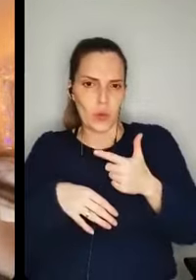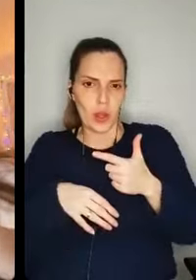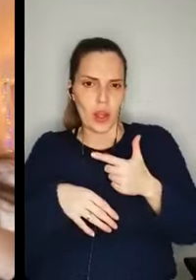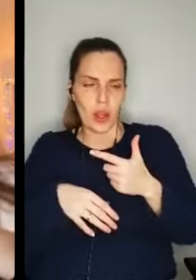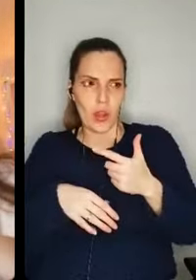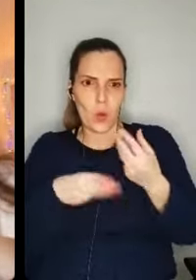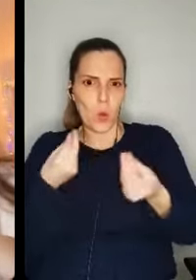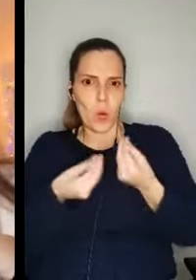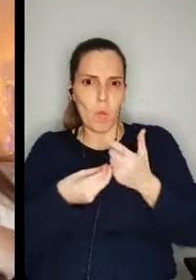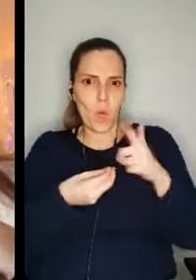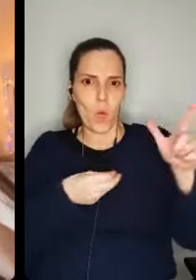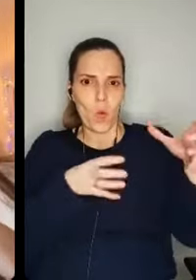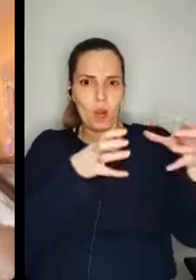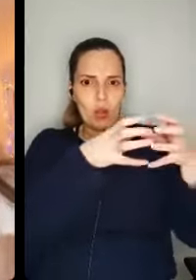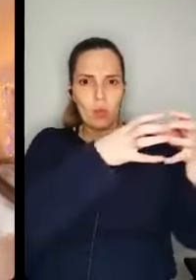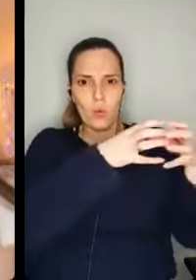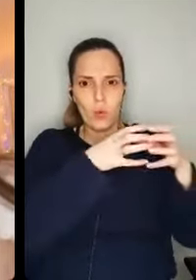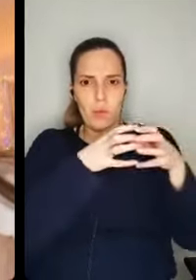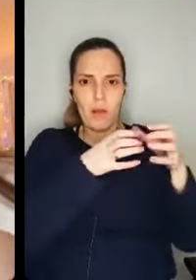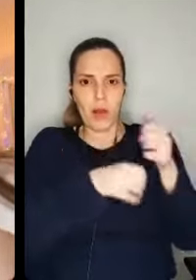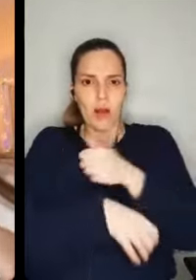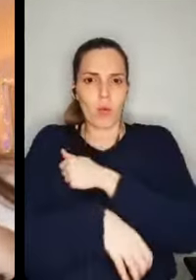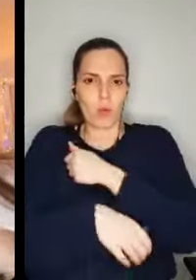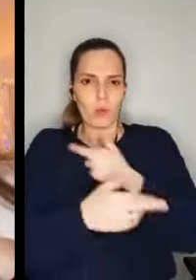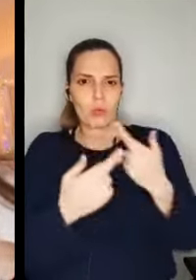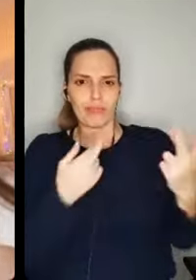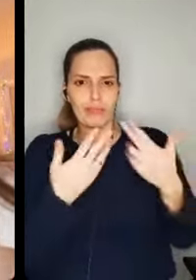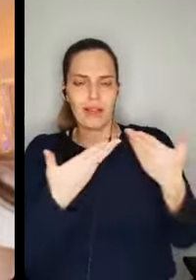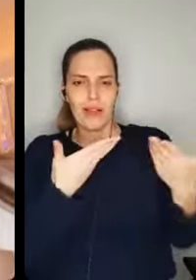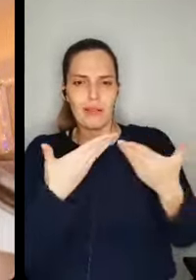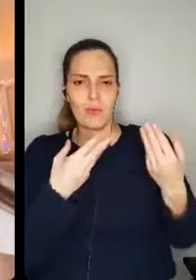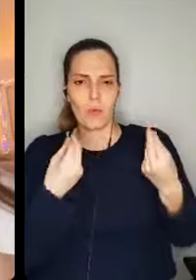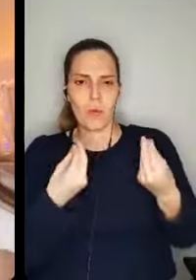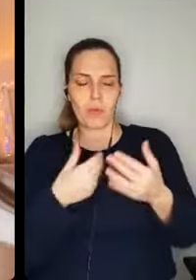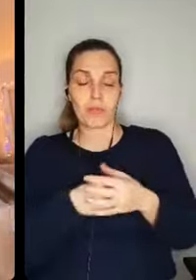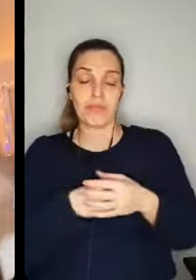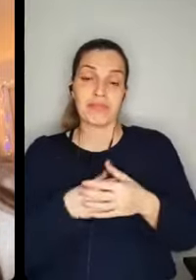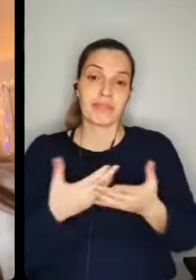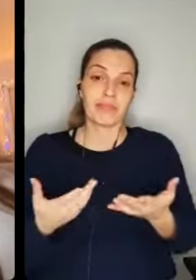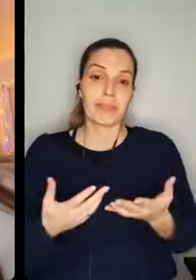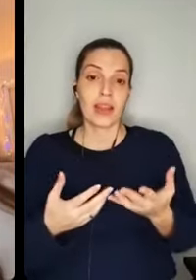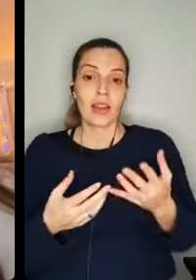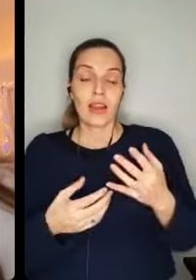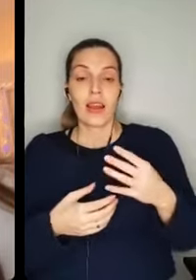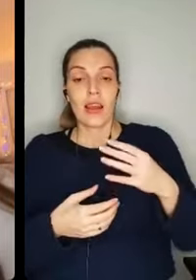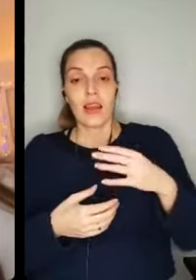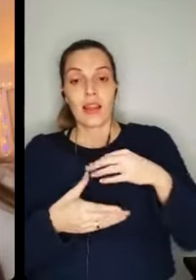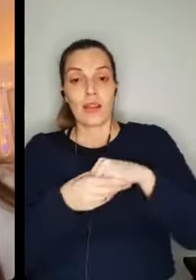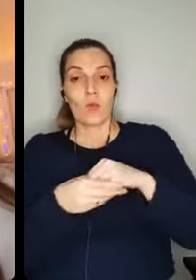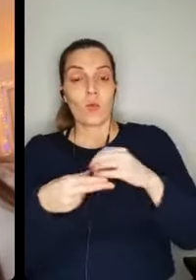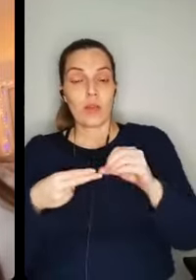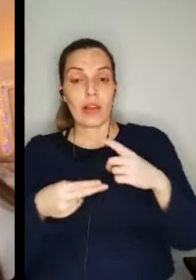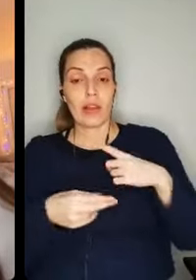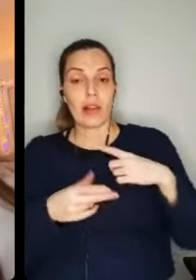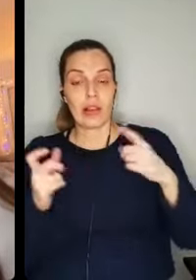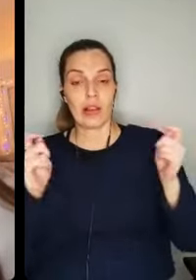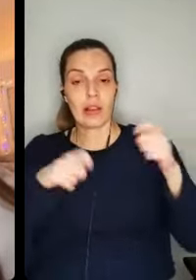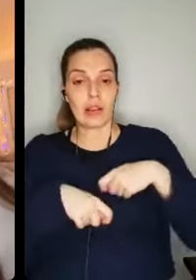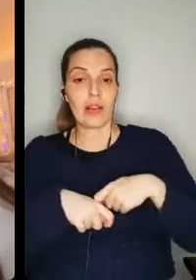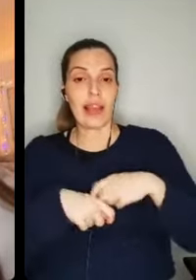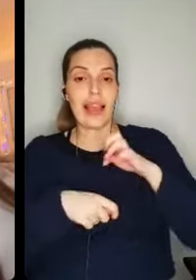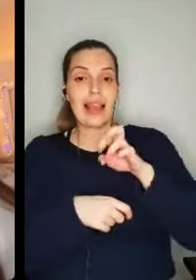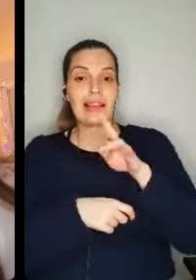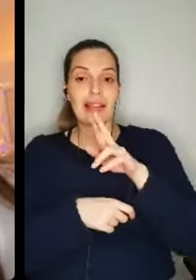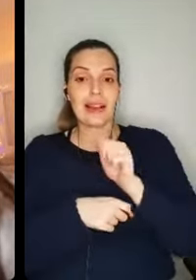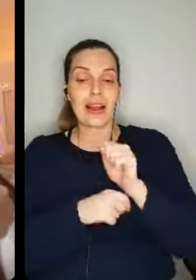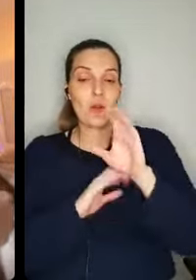O que vocês acham? Eu acho que pela possibilidade de fazer essas atividades extracurriculares, assim, a gente acaba